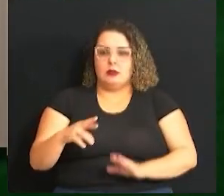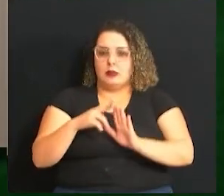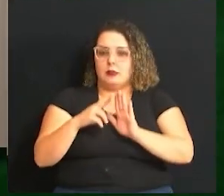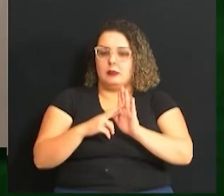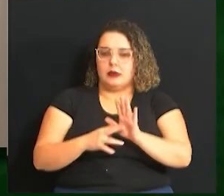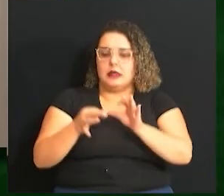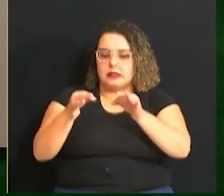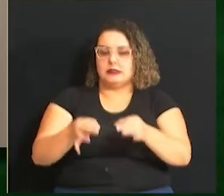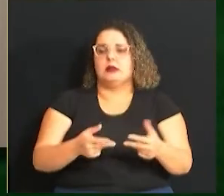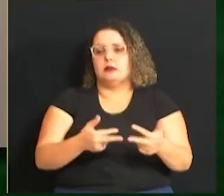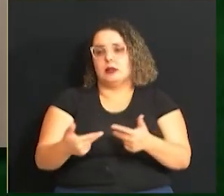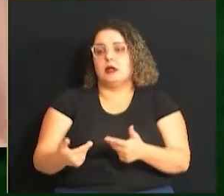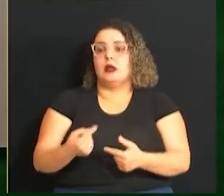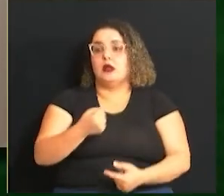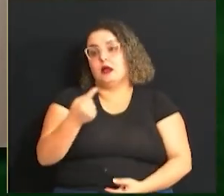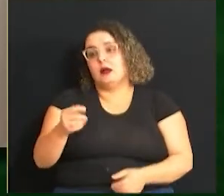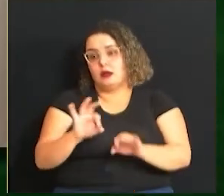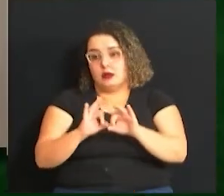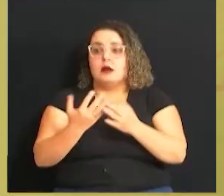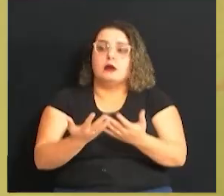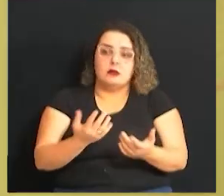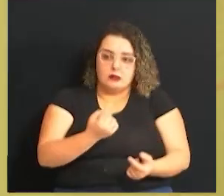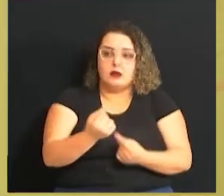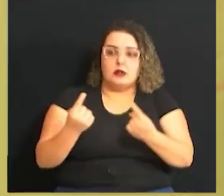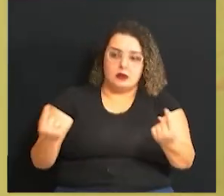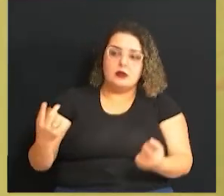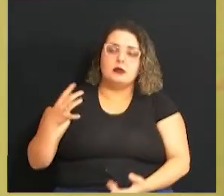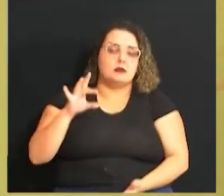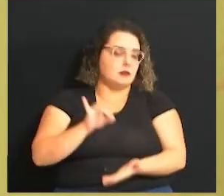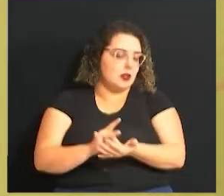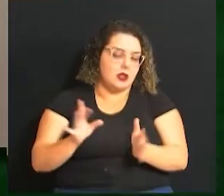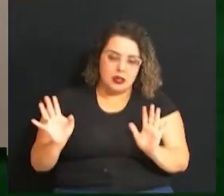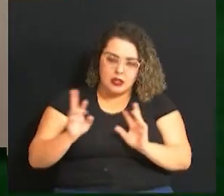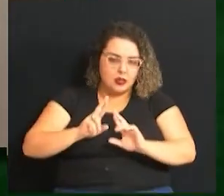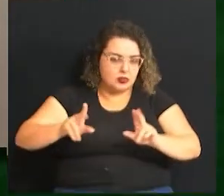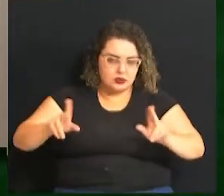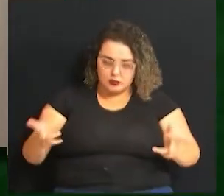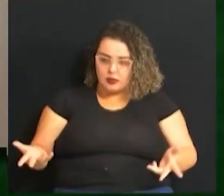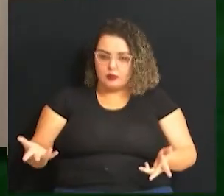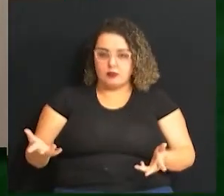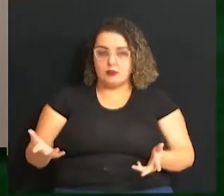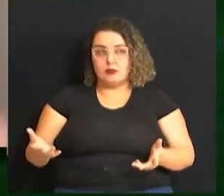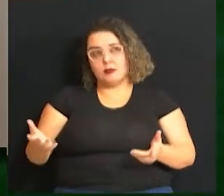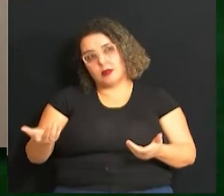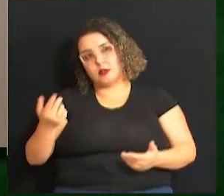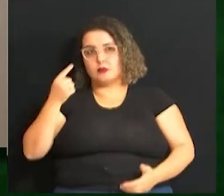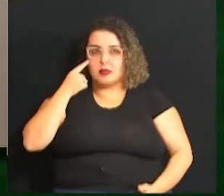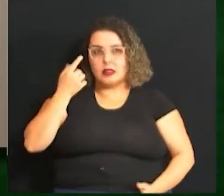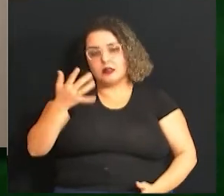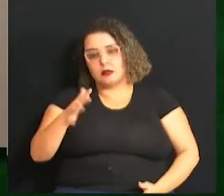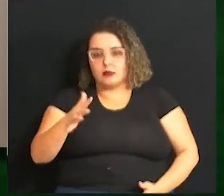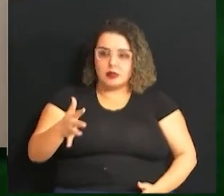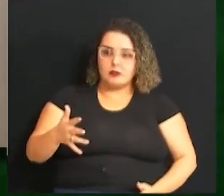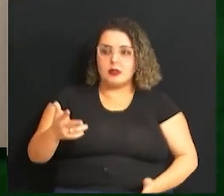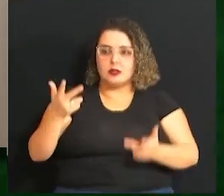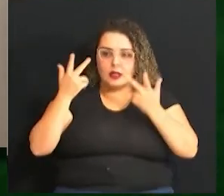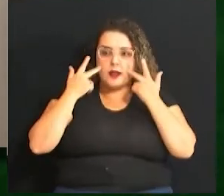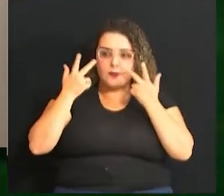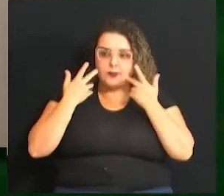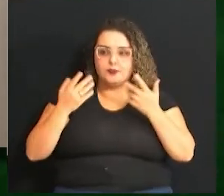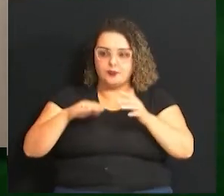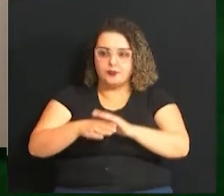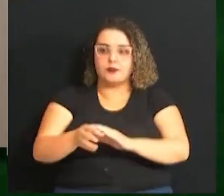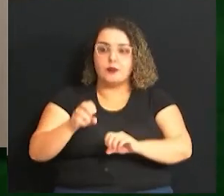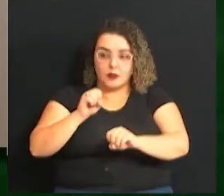receita muito padronizada, porque cada família tem uma realidade, cada criança tem uma realidade. Mas uma receita padrão que